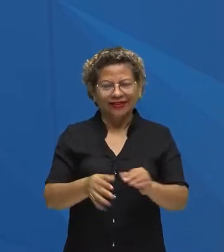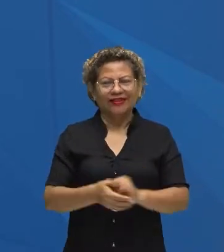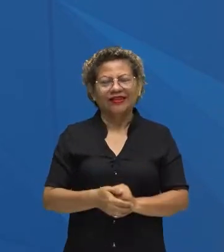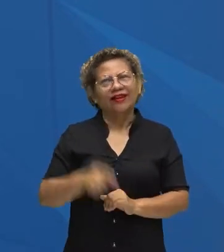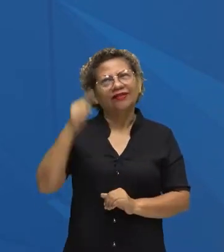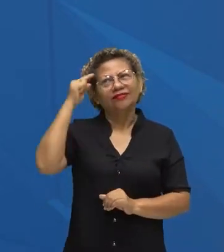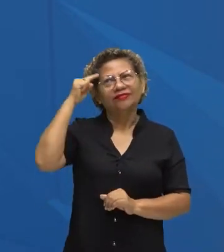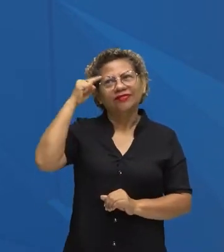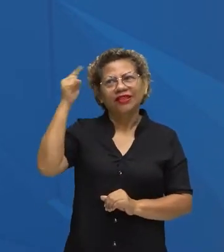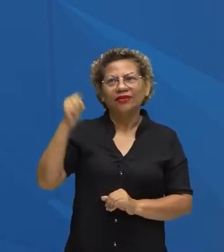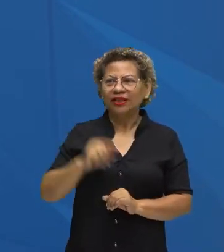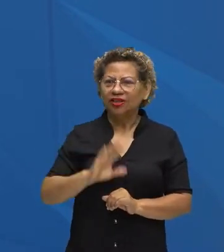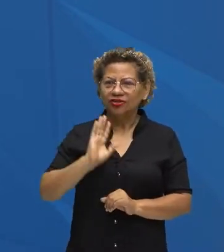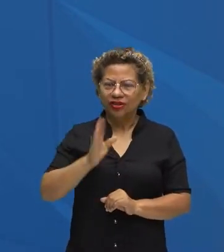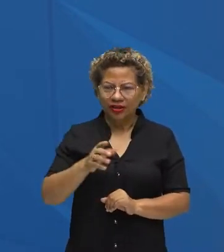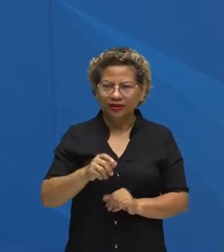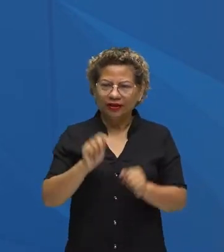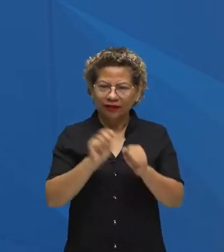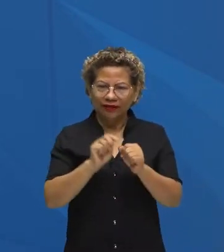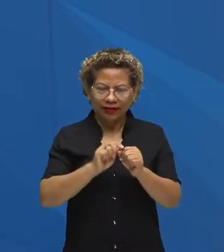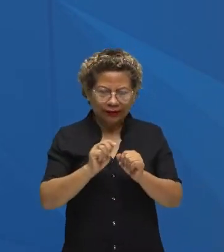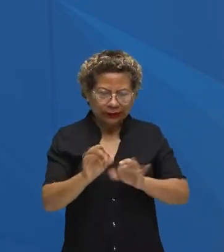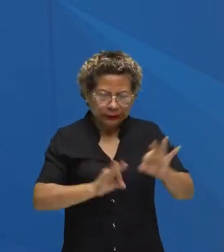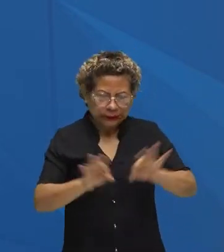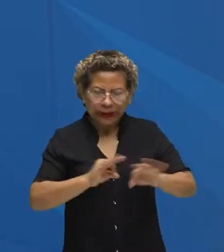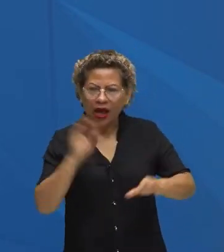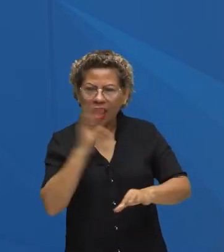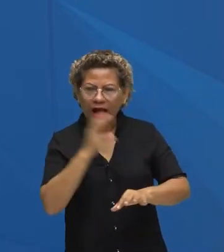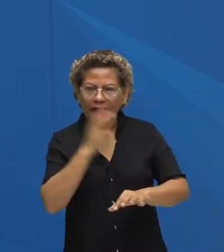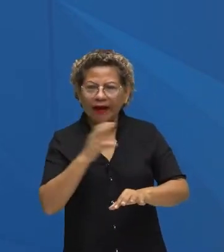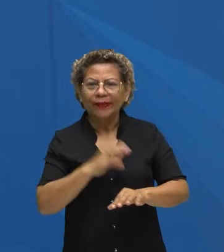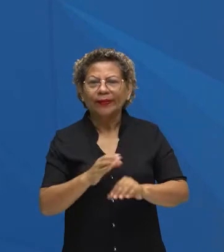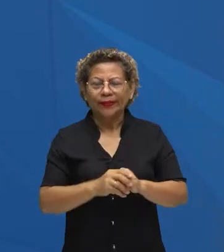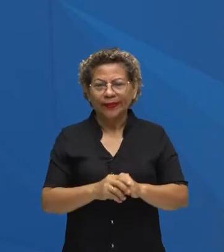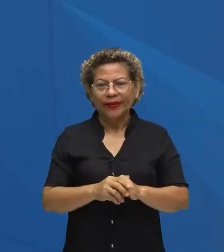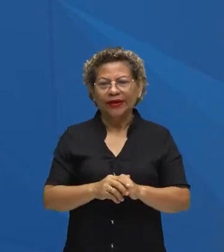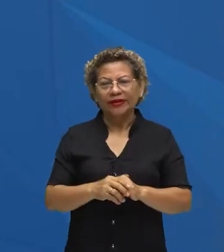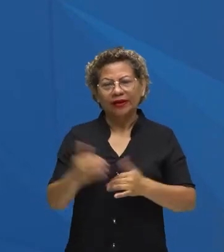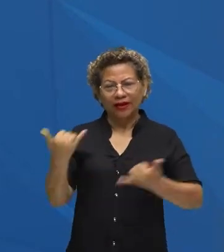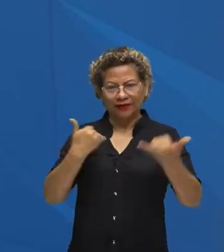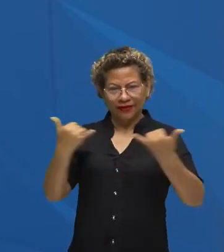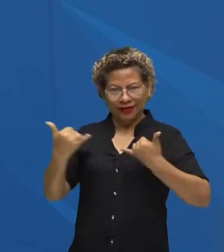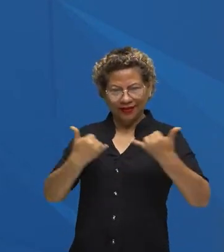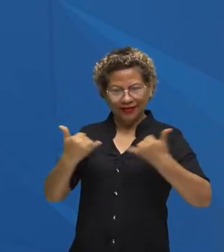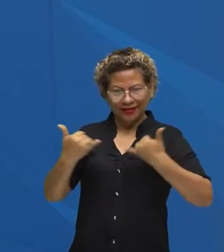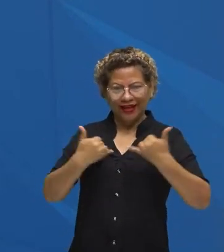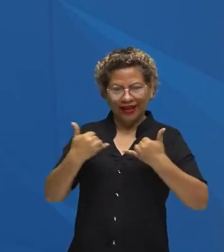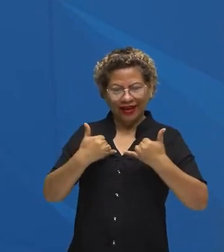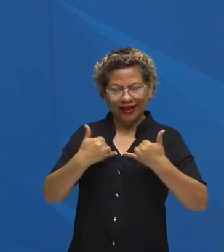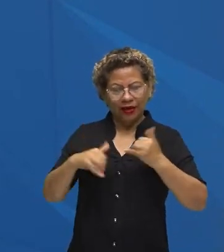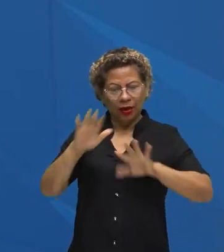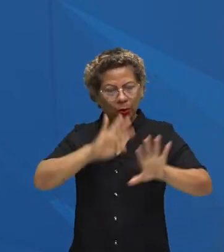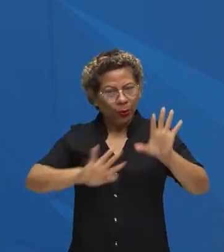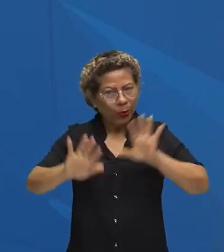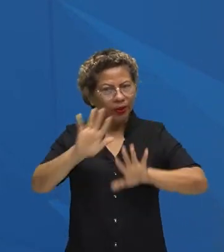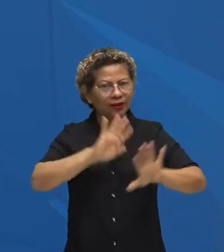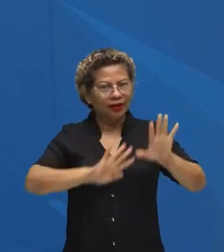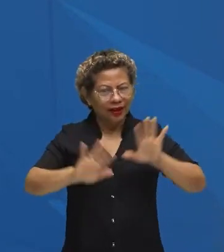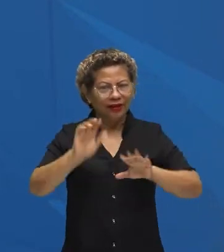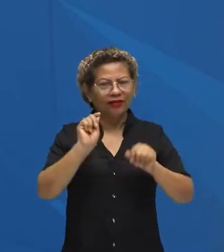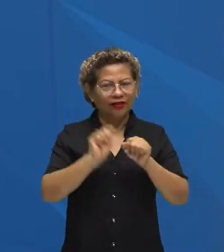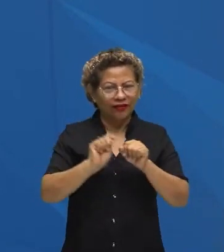coisa às pressas, alguém virou para mim e deve ter dito assim para mim: olha, a pressa é inimiga da perfeição, não é? Olha